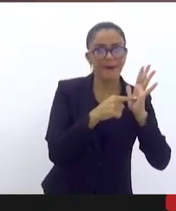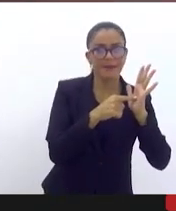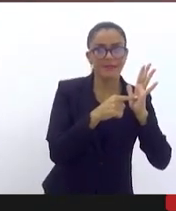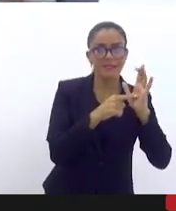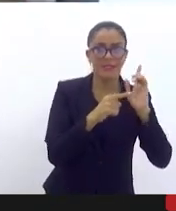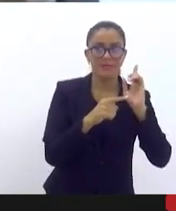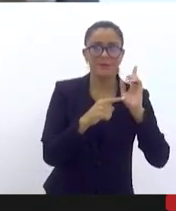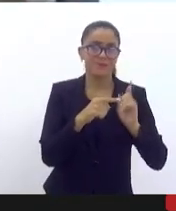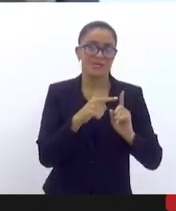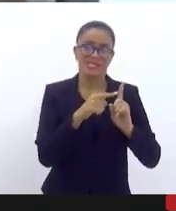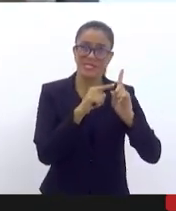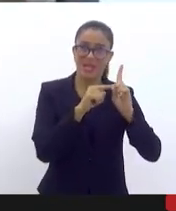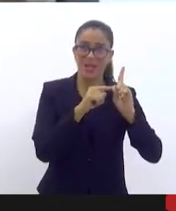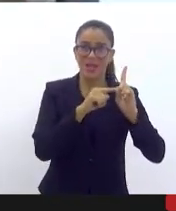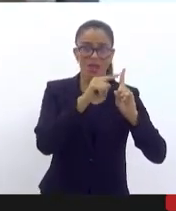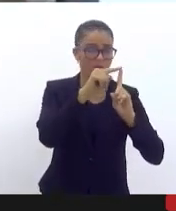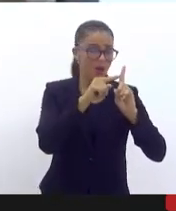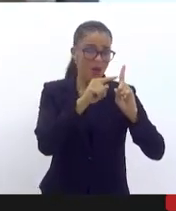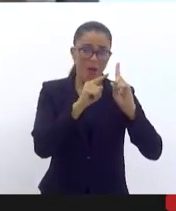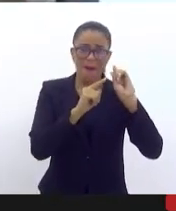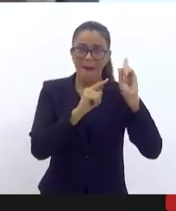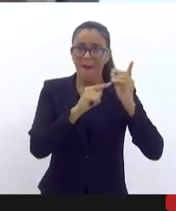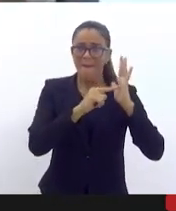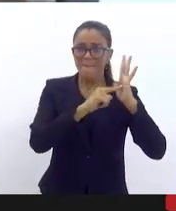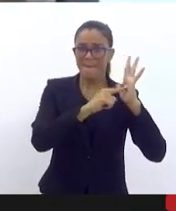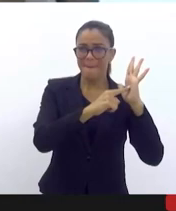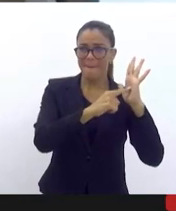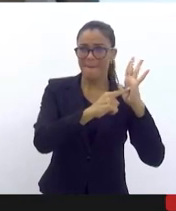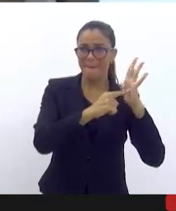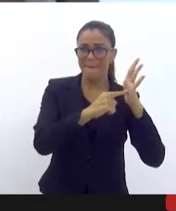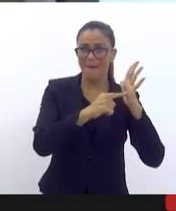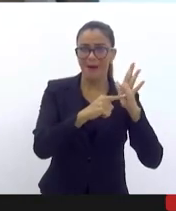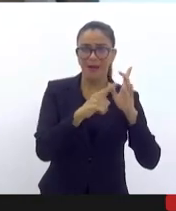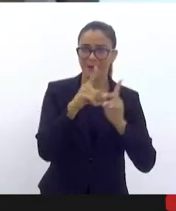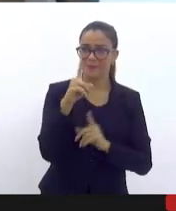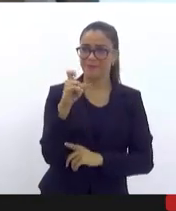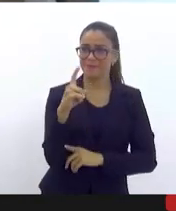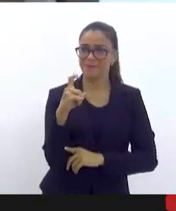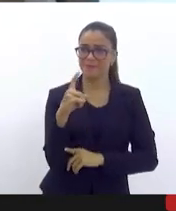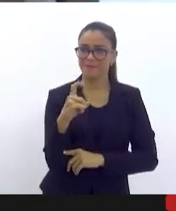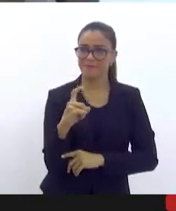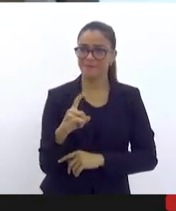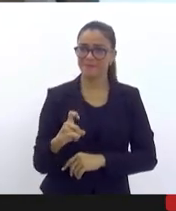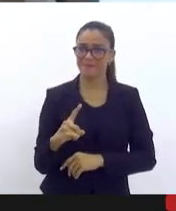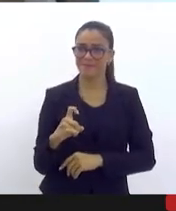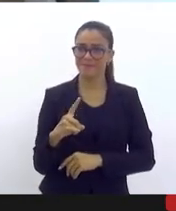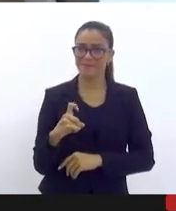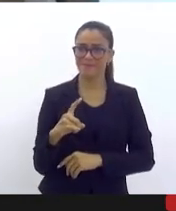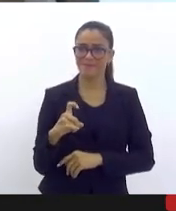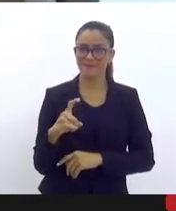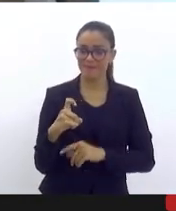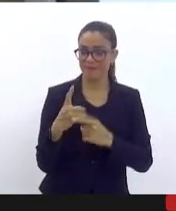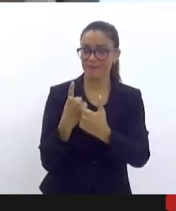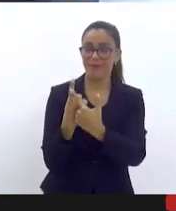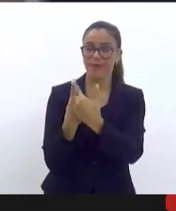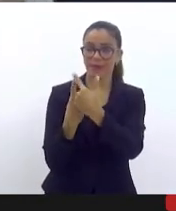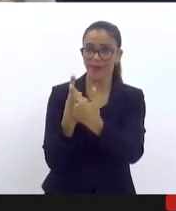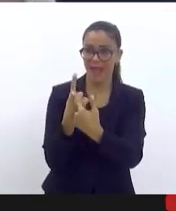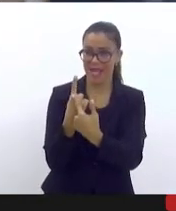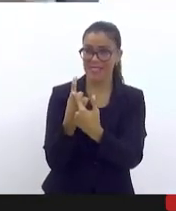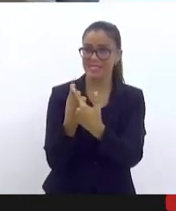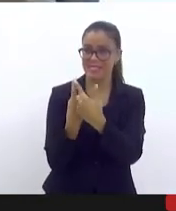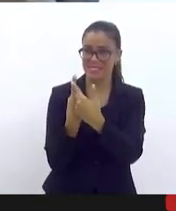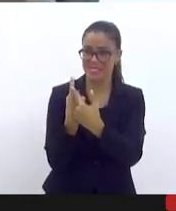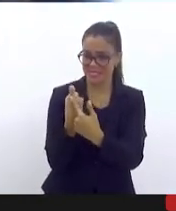esticando esse dedo estou estimulando essa essa musculatura aqui essa tá relaxada então eu tenho o sistema